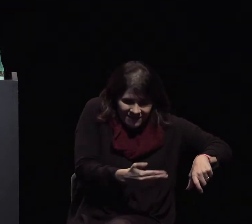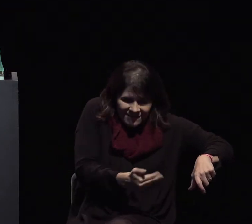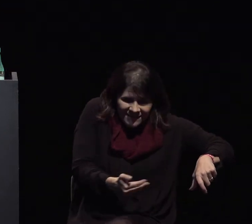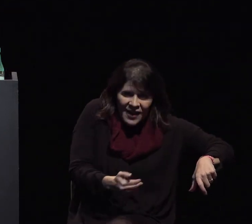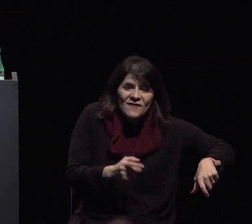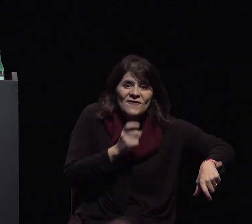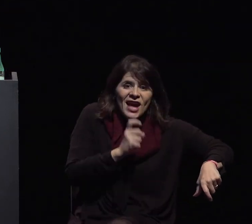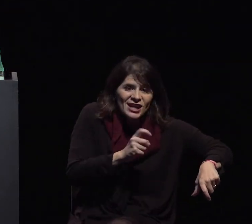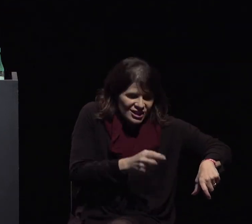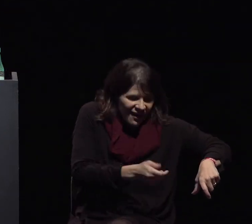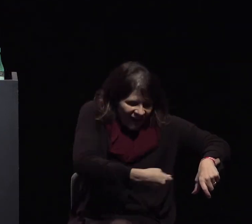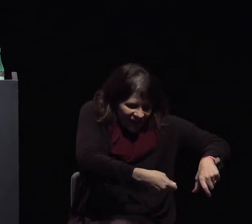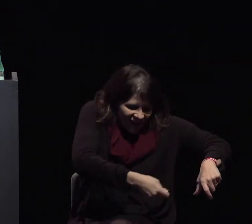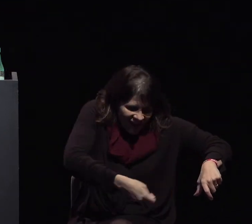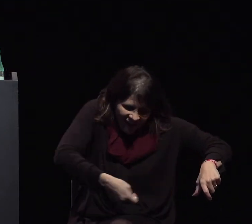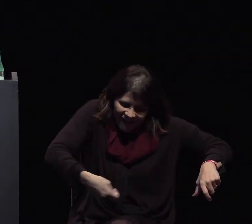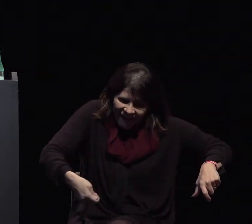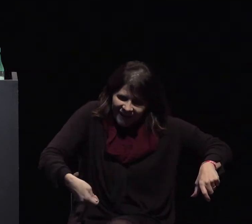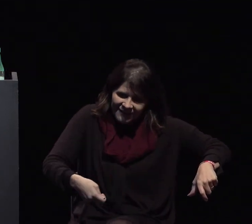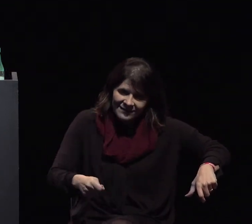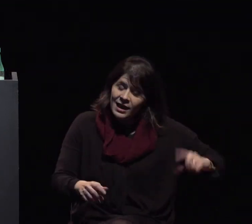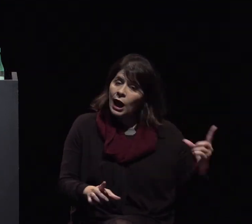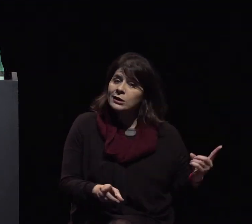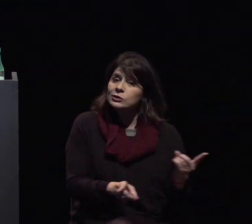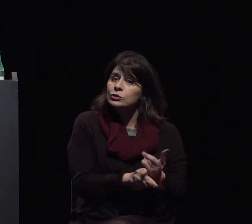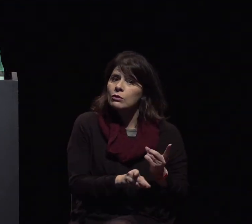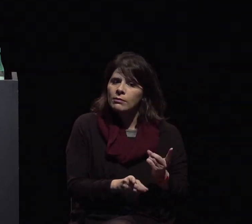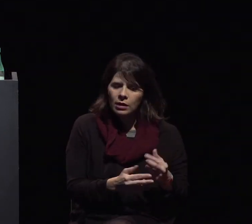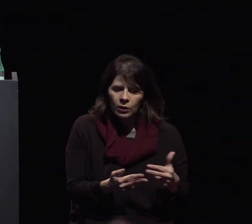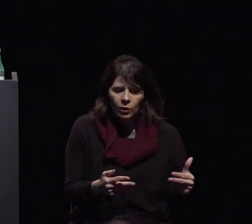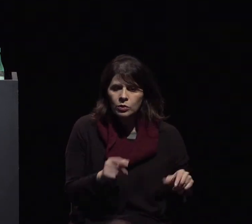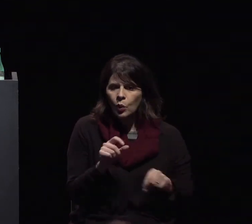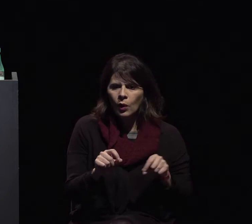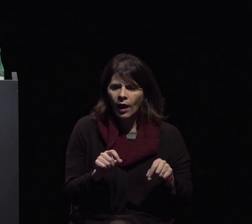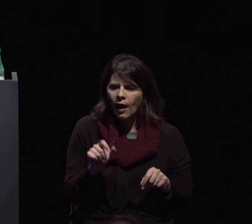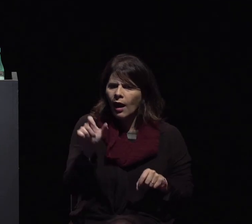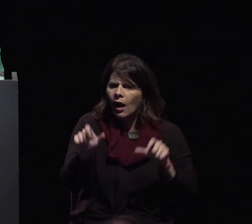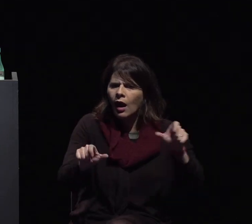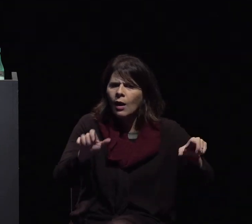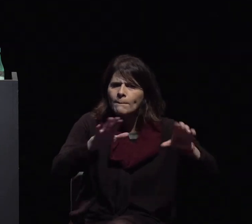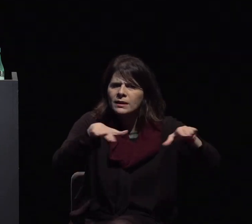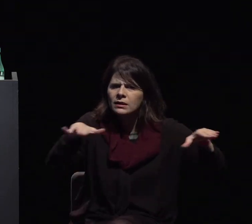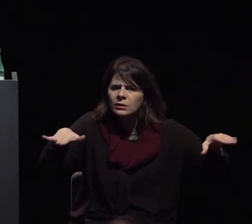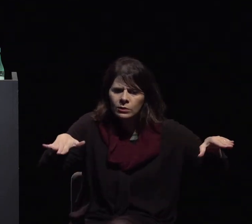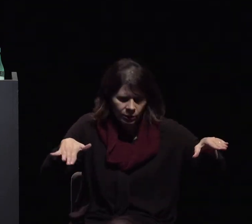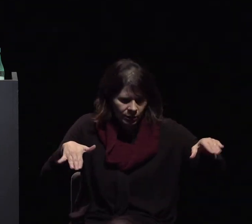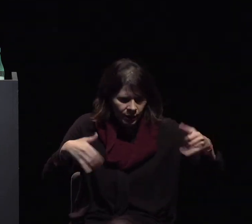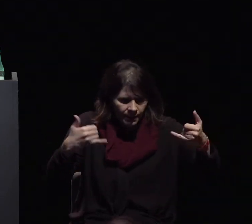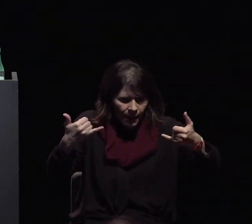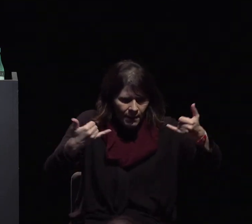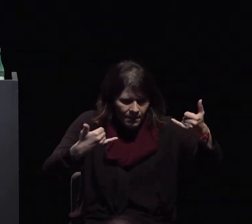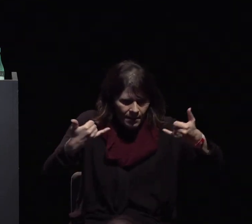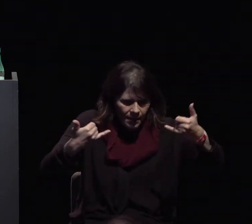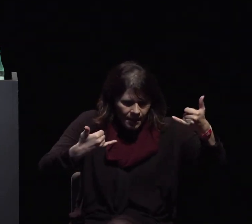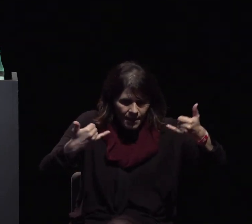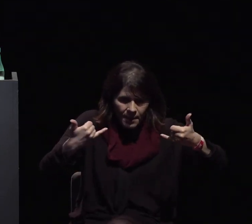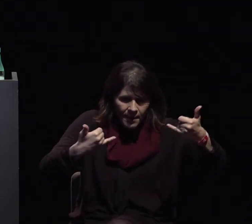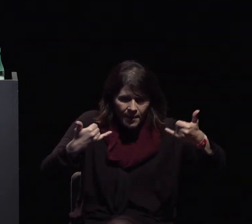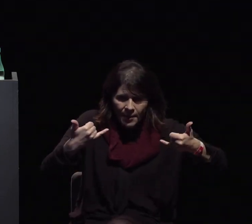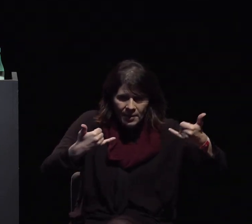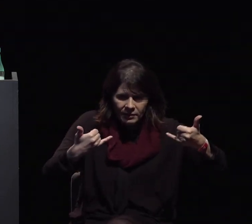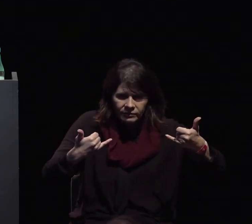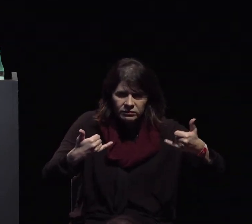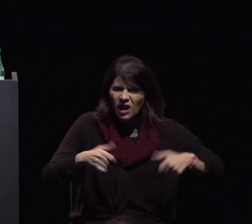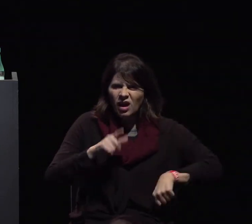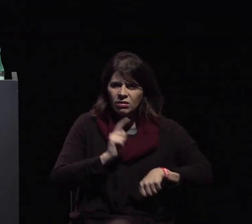a gente ia descobrindo coisas sobre esses meninos que não nos eram contadas, não, né? Quando a gente